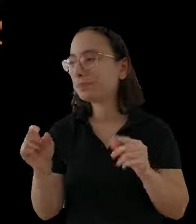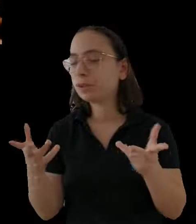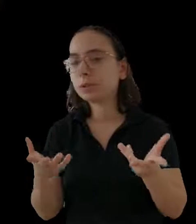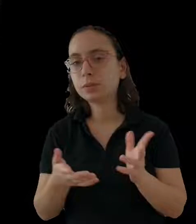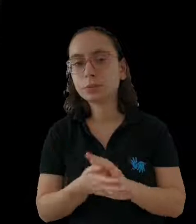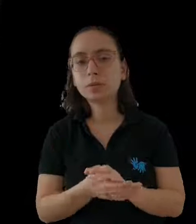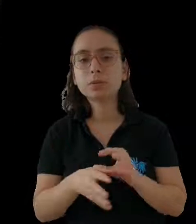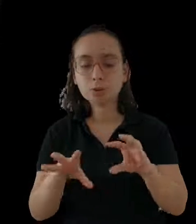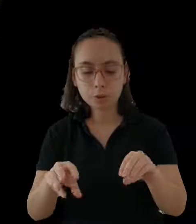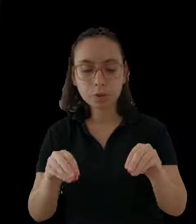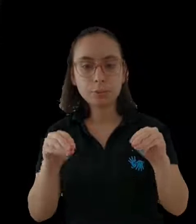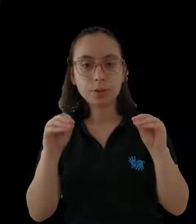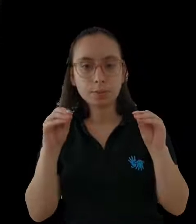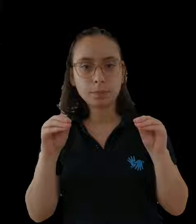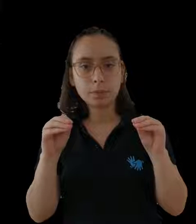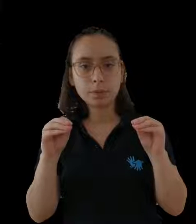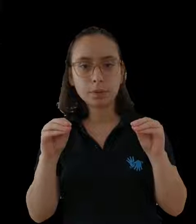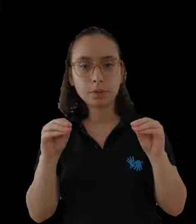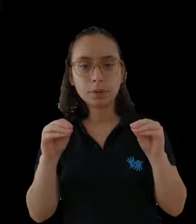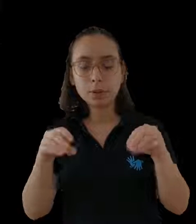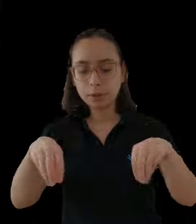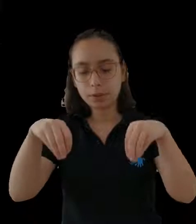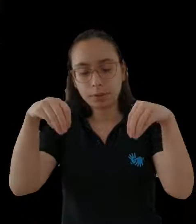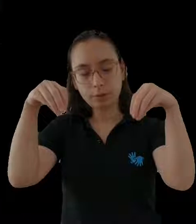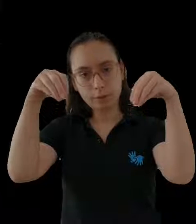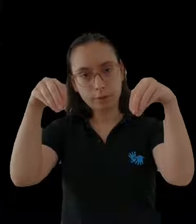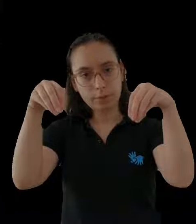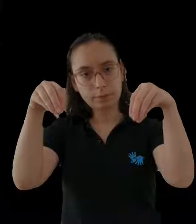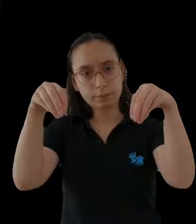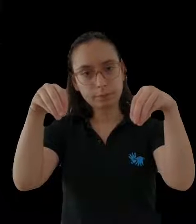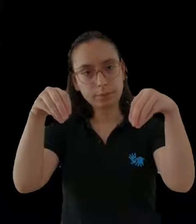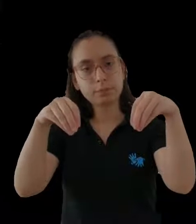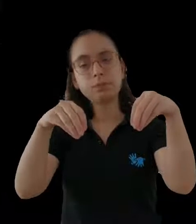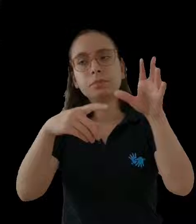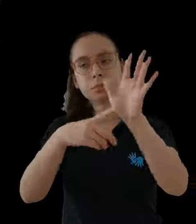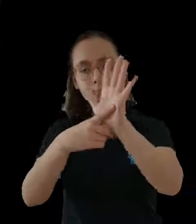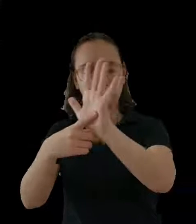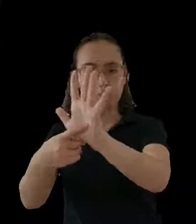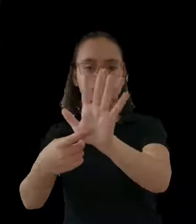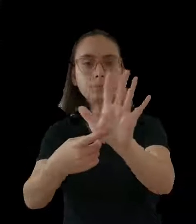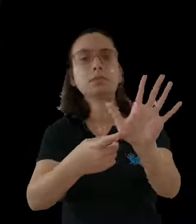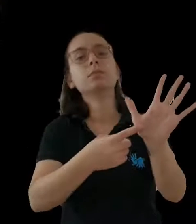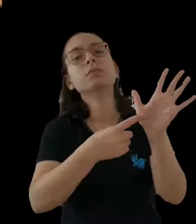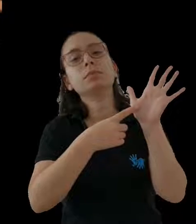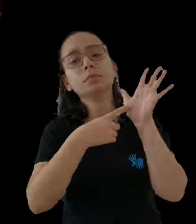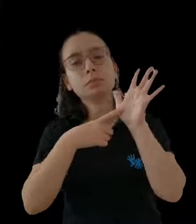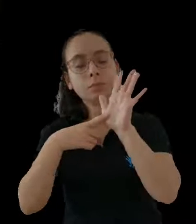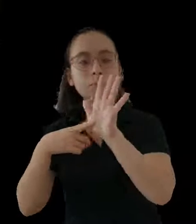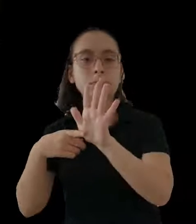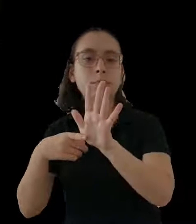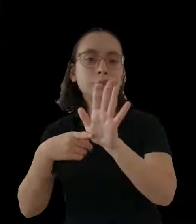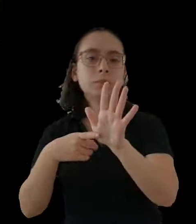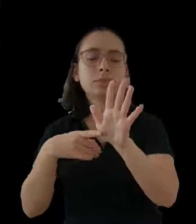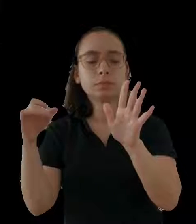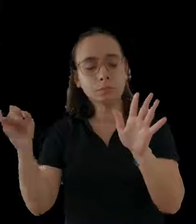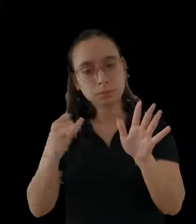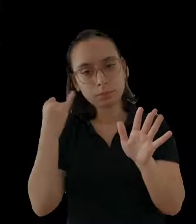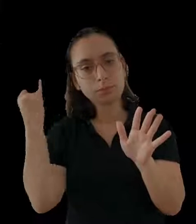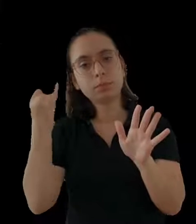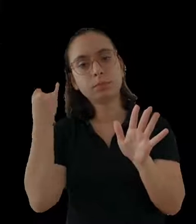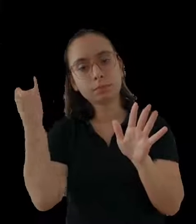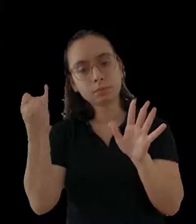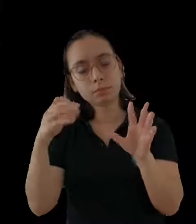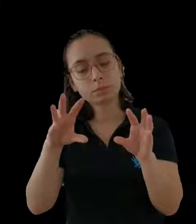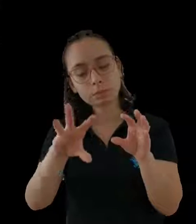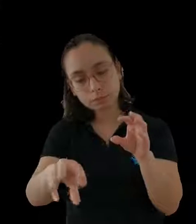aqui, desculpa. Mas vocês podem pegar os adereços, levantar os adereços para que todos vejam, tá? Importante de